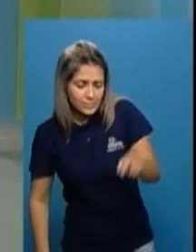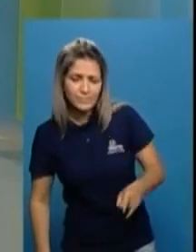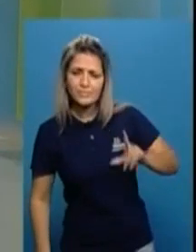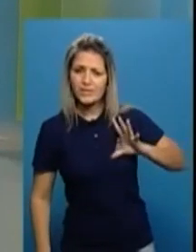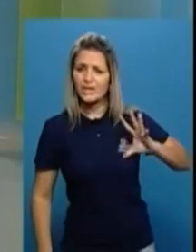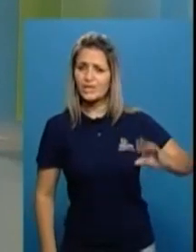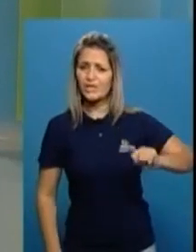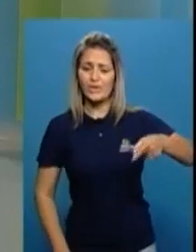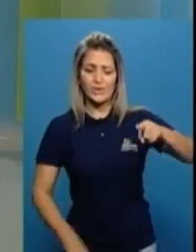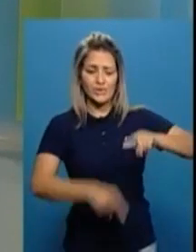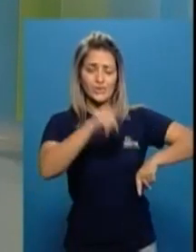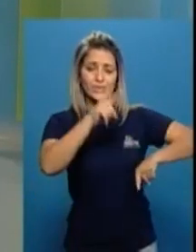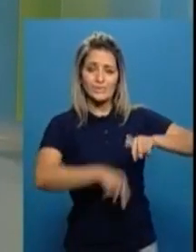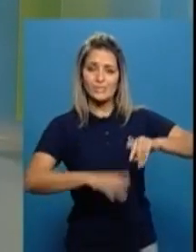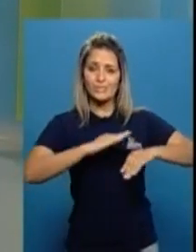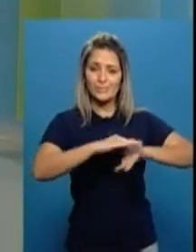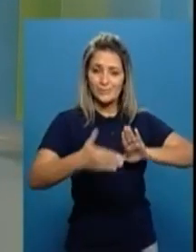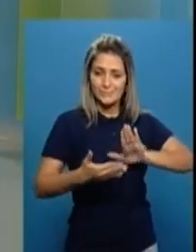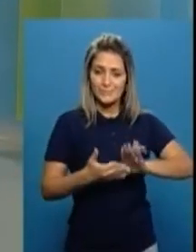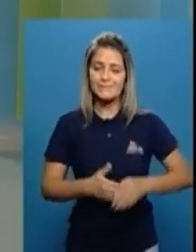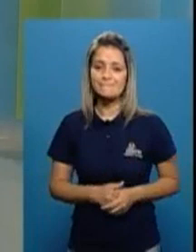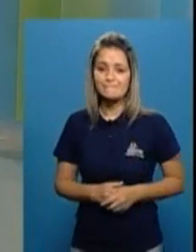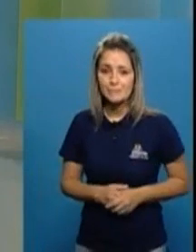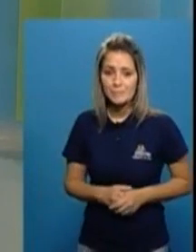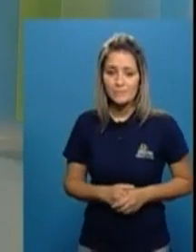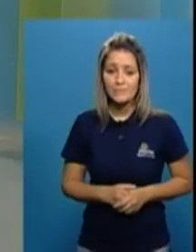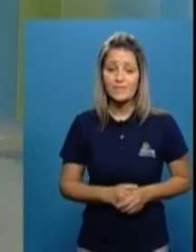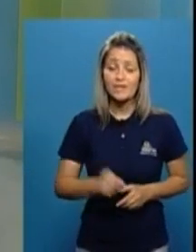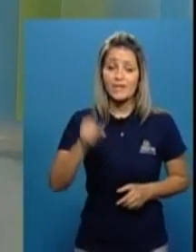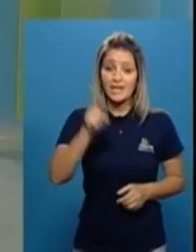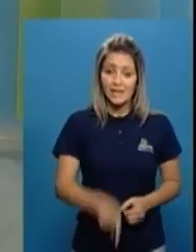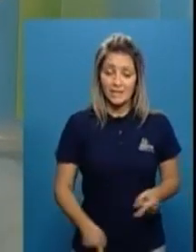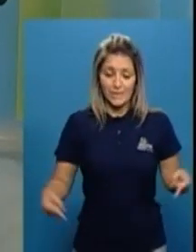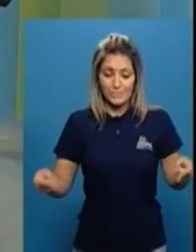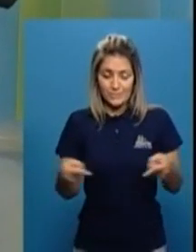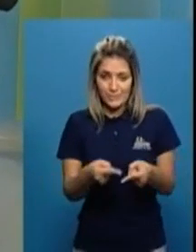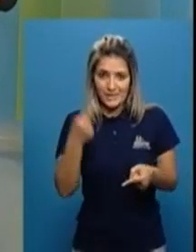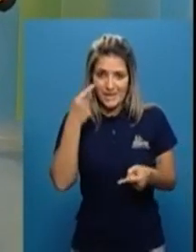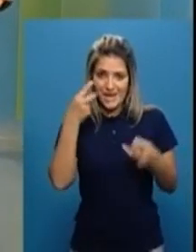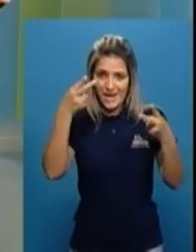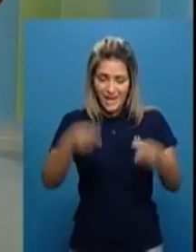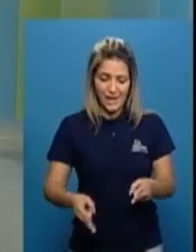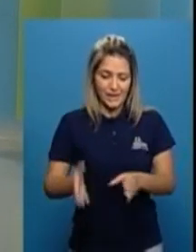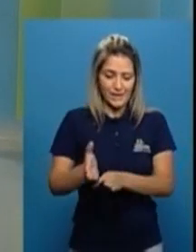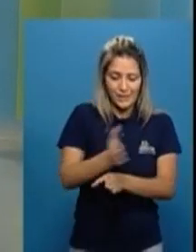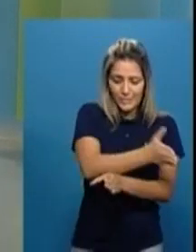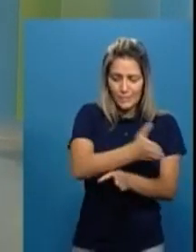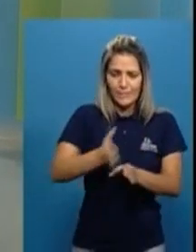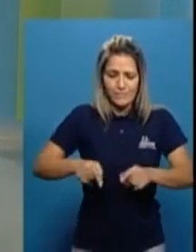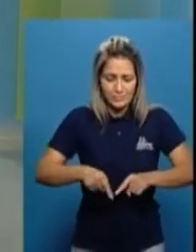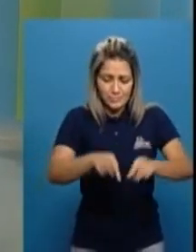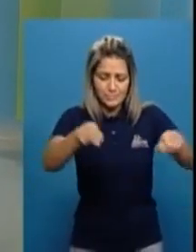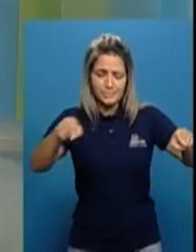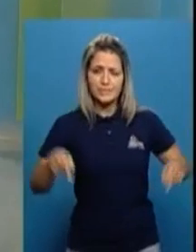peça com sua submontagem completa. Os arranjos físicos desse tipo podem ser encontrados em vários tipos de